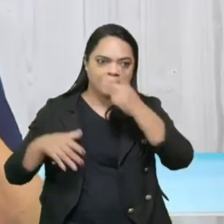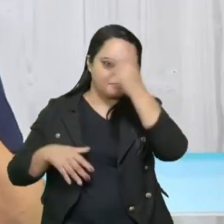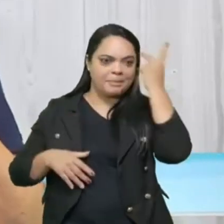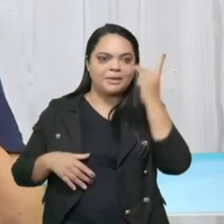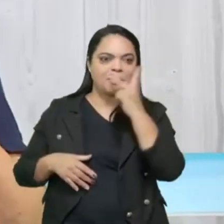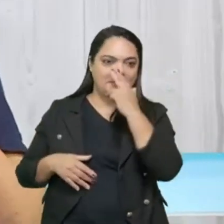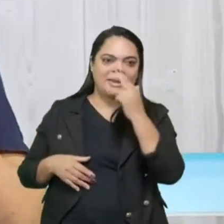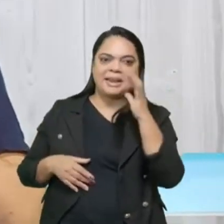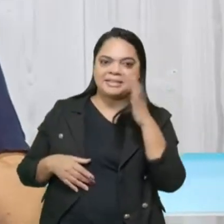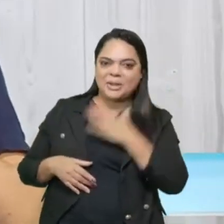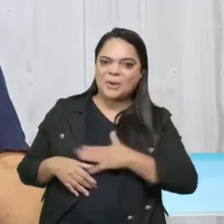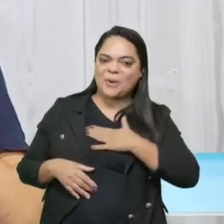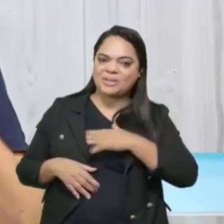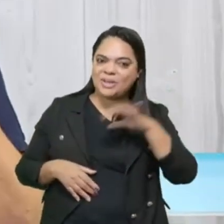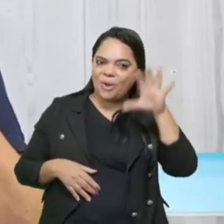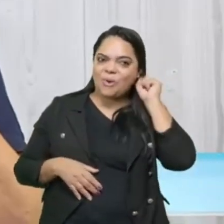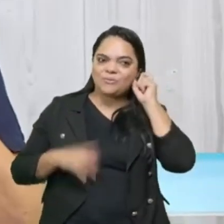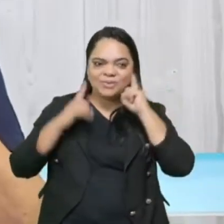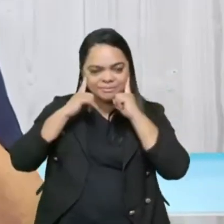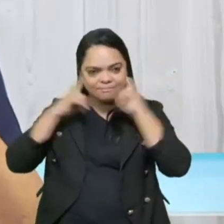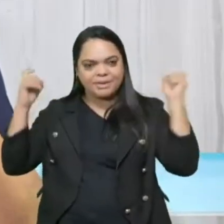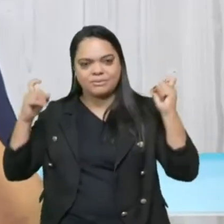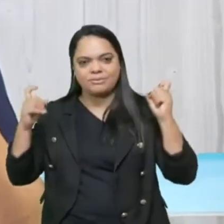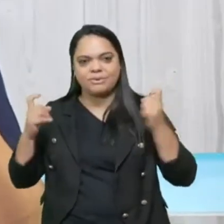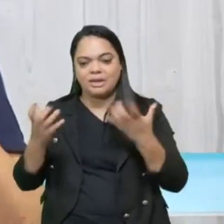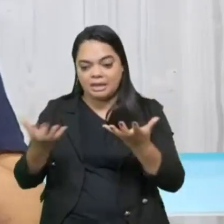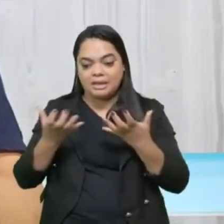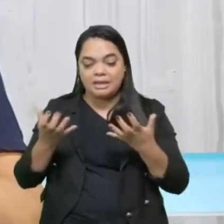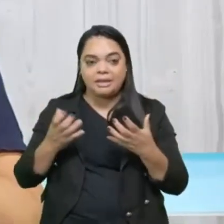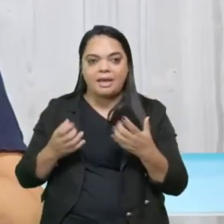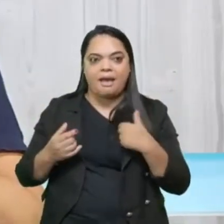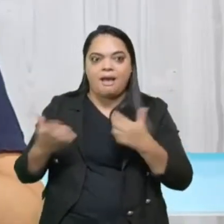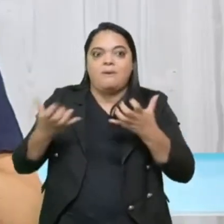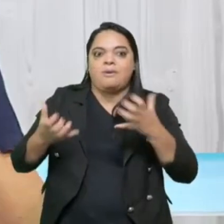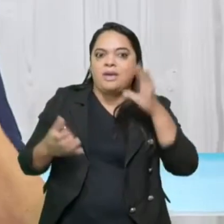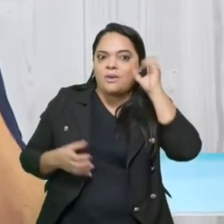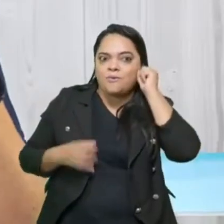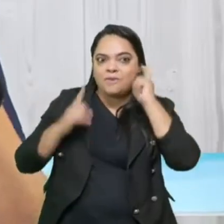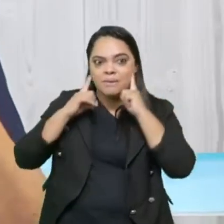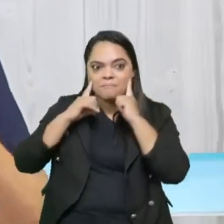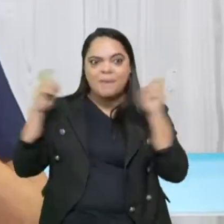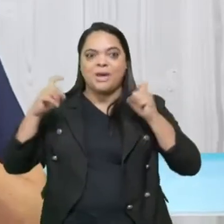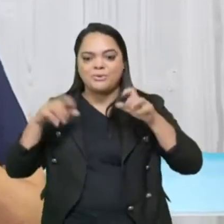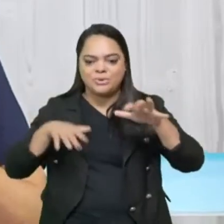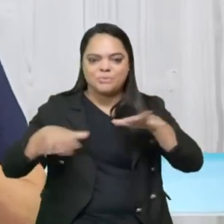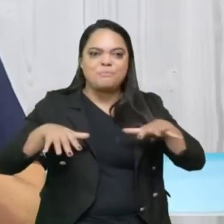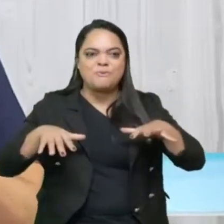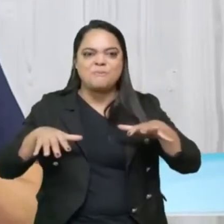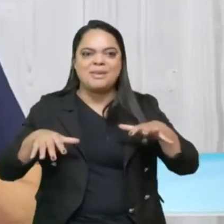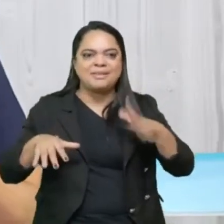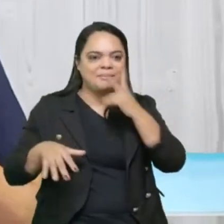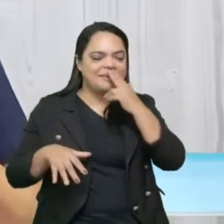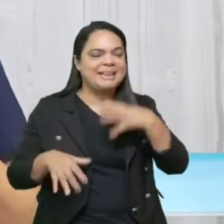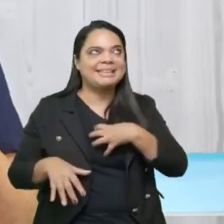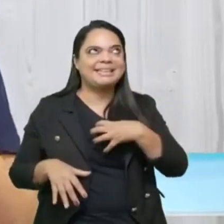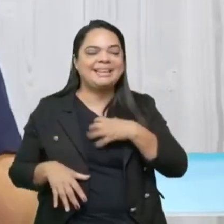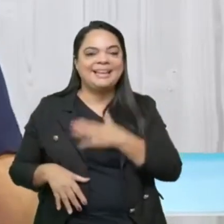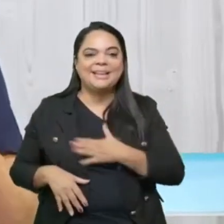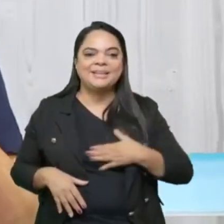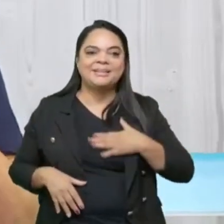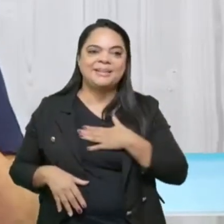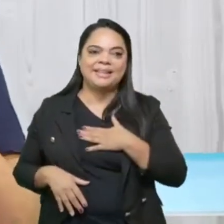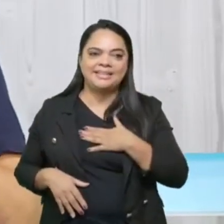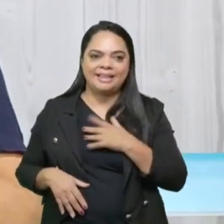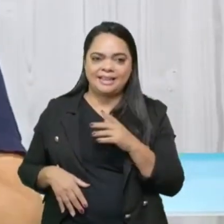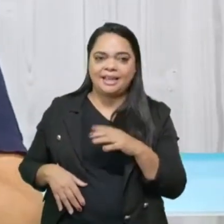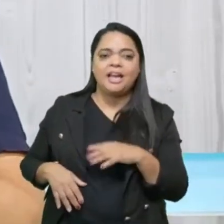escutar aquele estalido. Elas vêm pra gente querendo, quero escutar aquele estalido, gosto disso. dá aquela sensação prazerosa na gente, às vezes até de ver